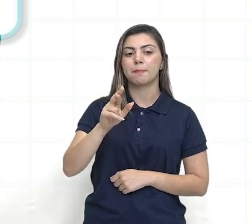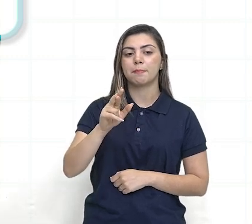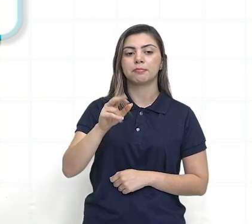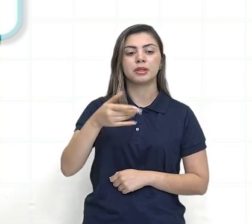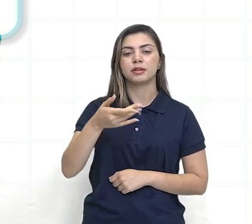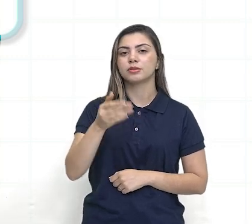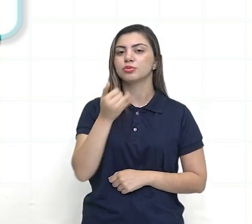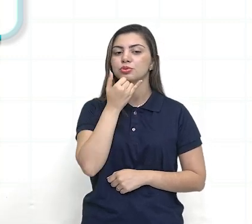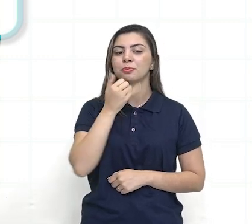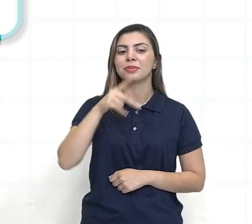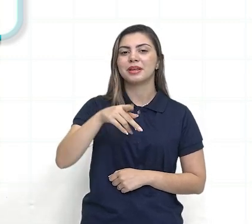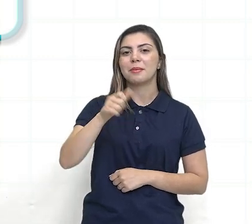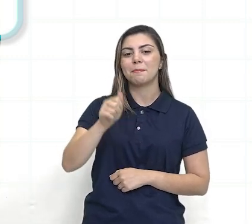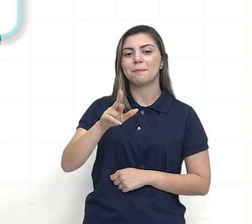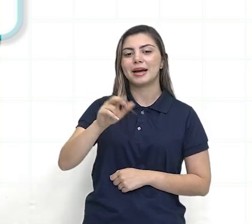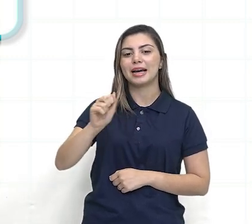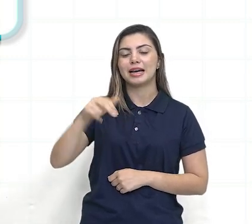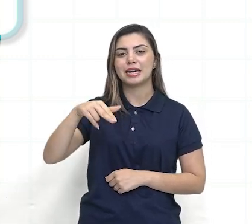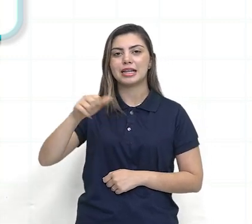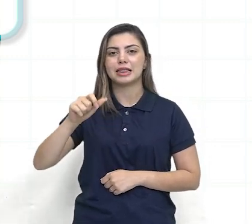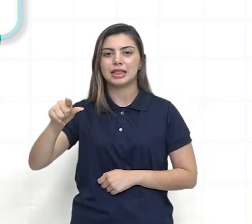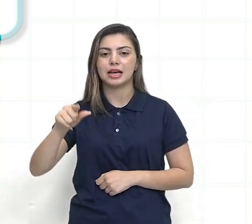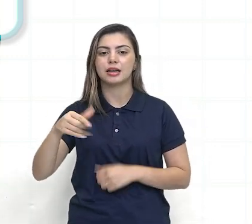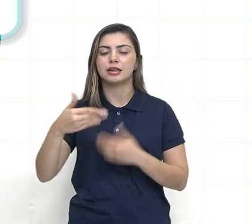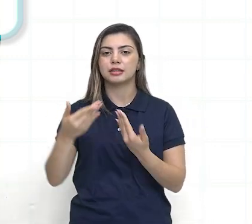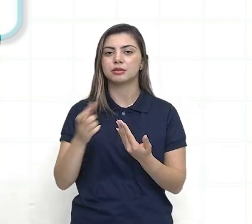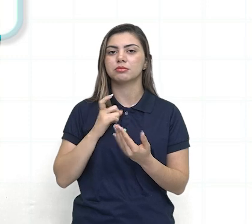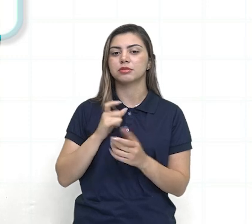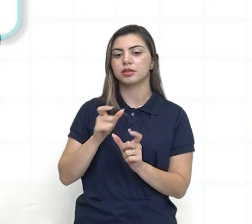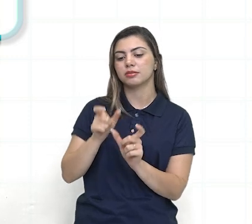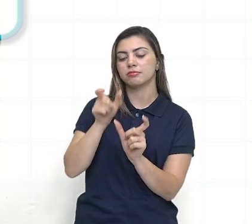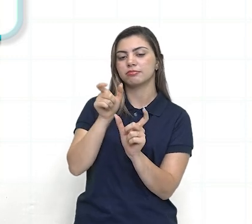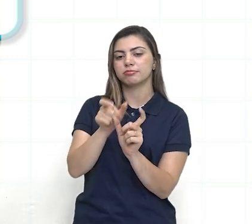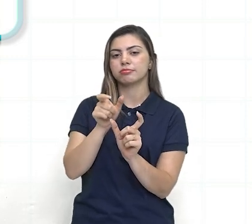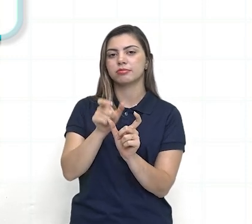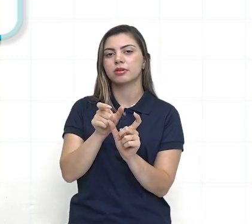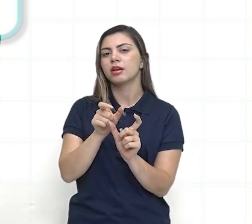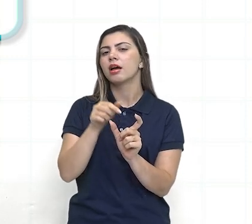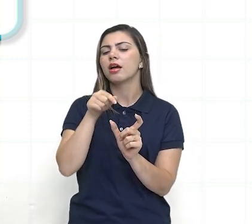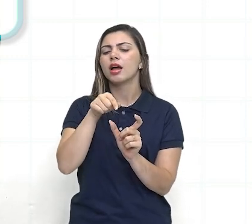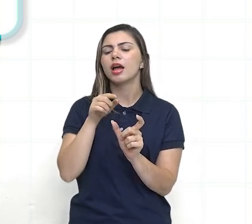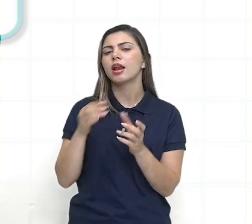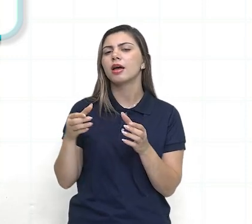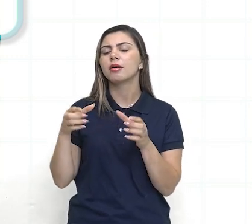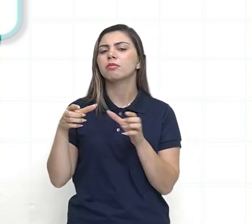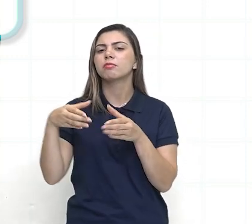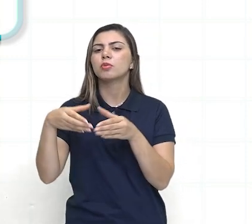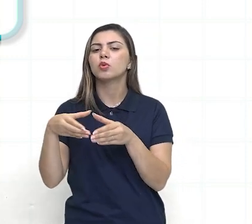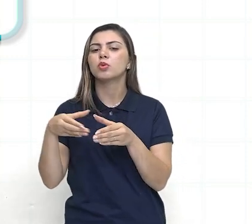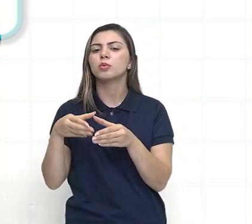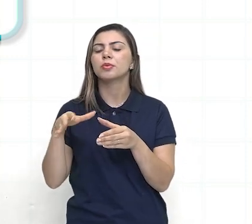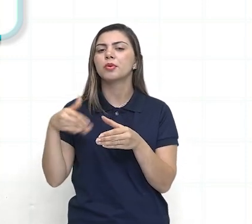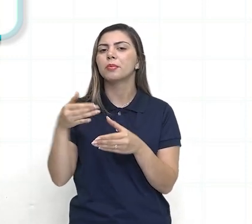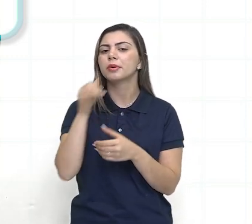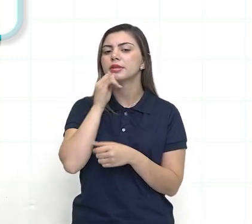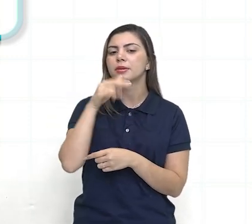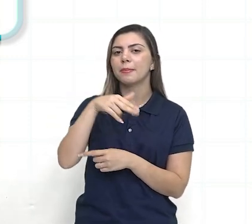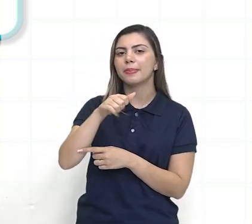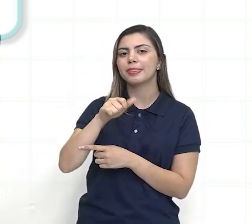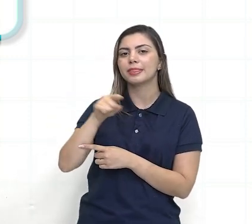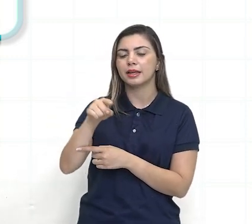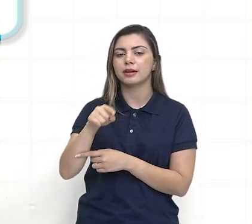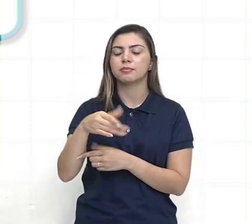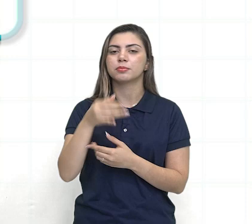Paraná, está destacada esta sílaba aqui. Como é que eu chamo a palavra que tem, na